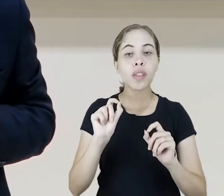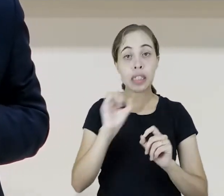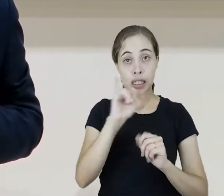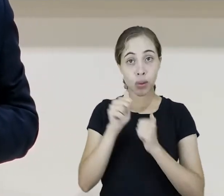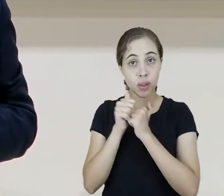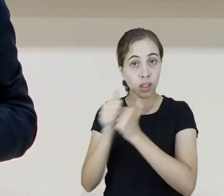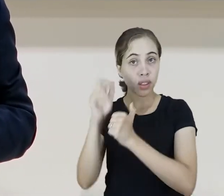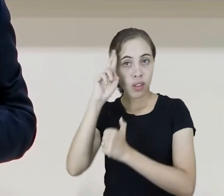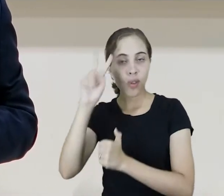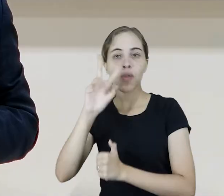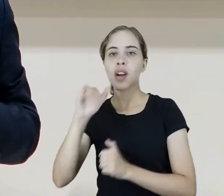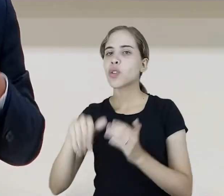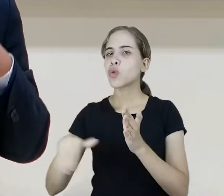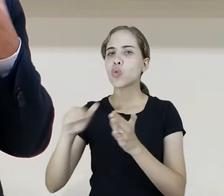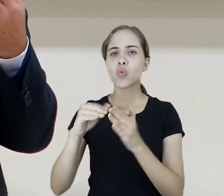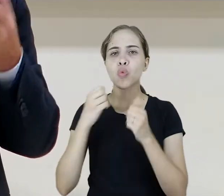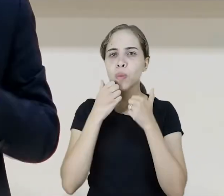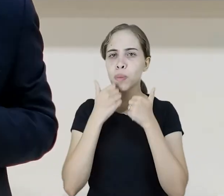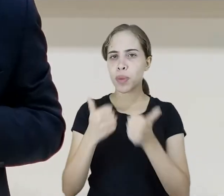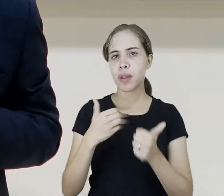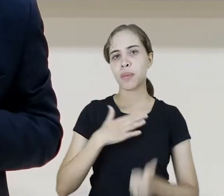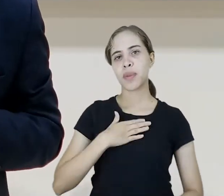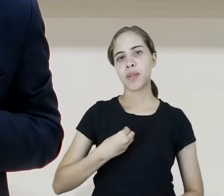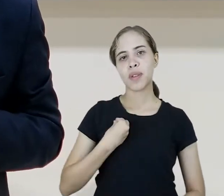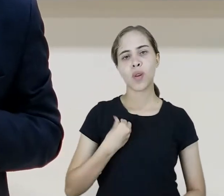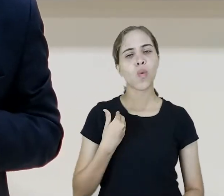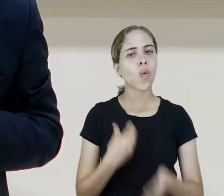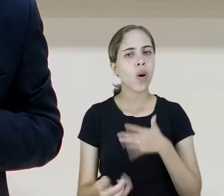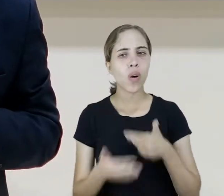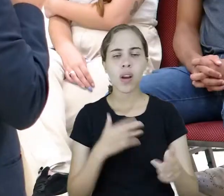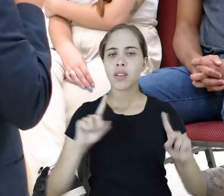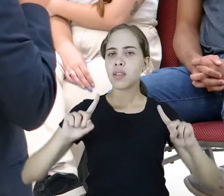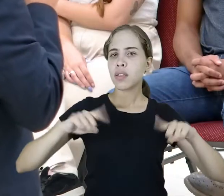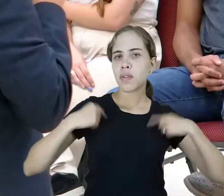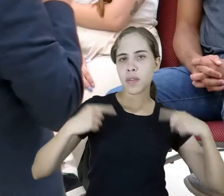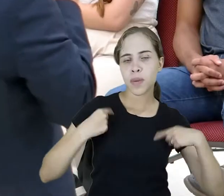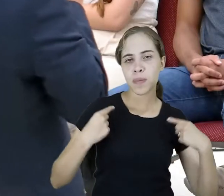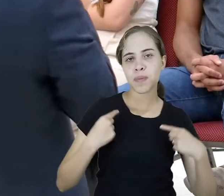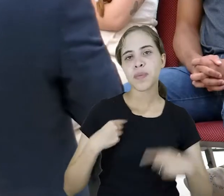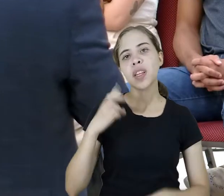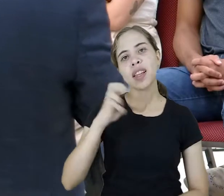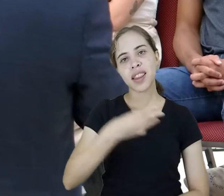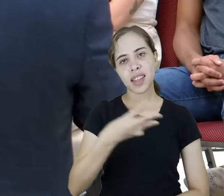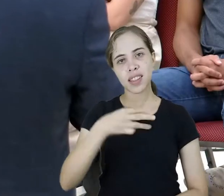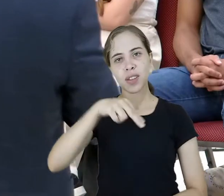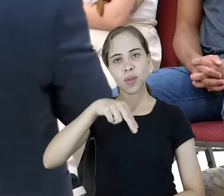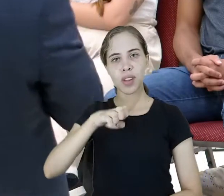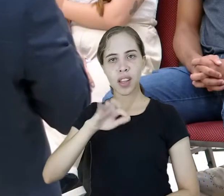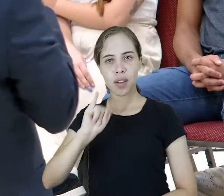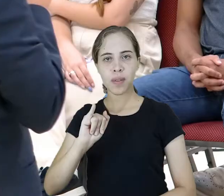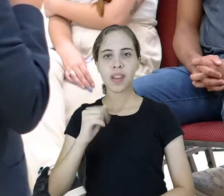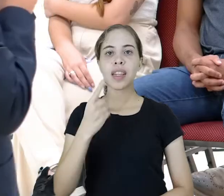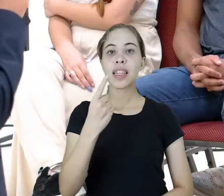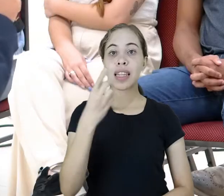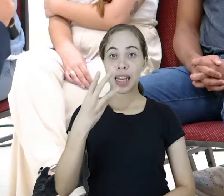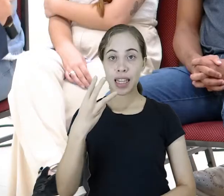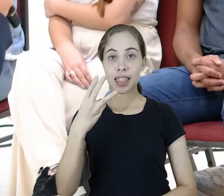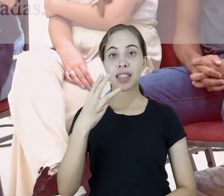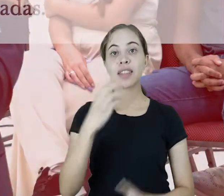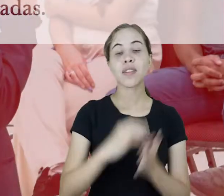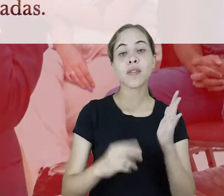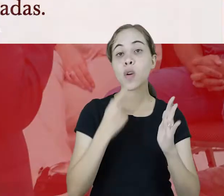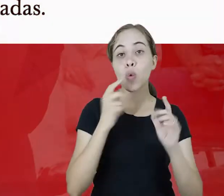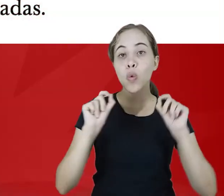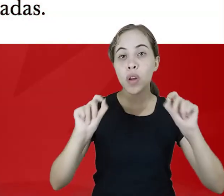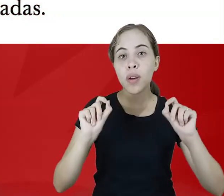bem na minha vida, independentemente dos desafios. 3 Nef 13:33 diz, buscai